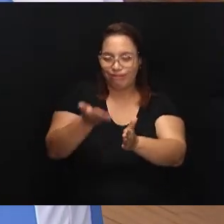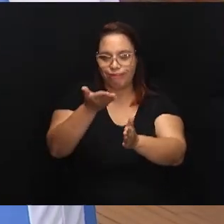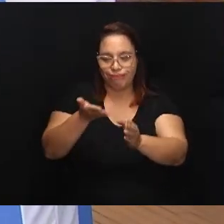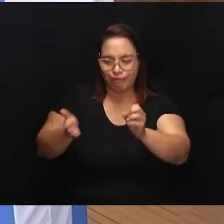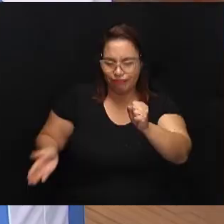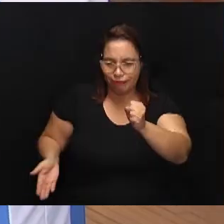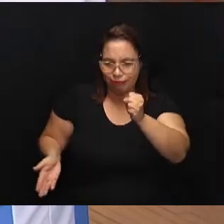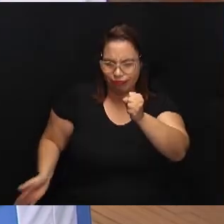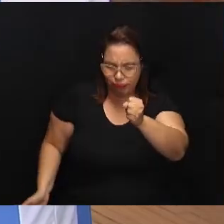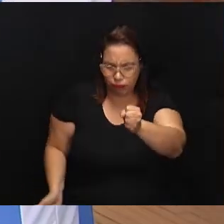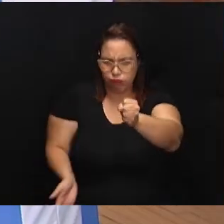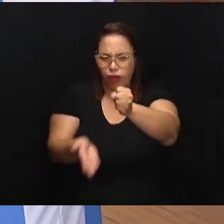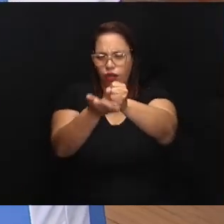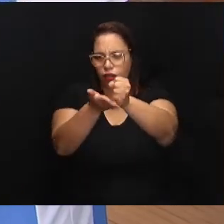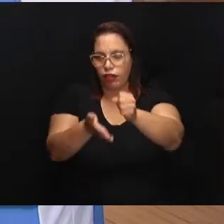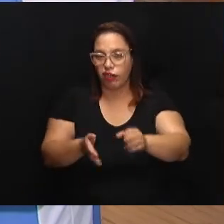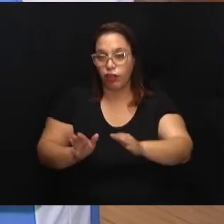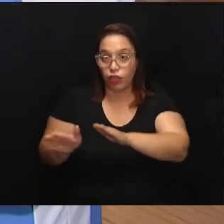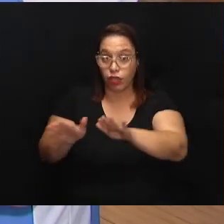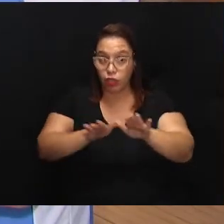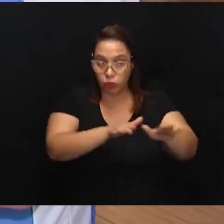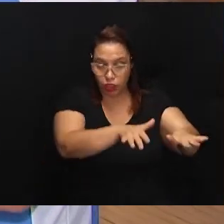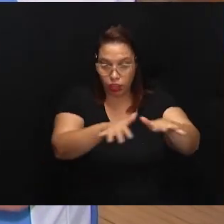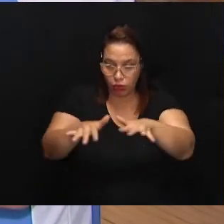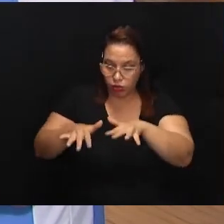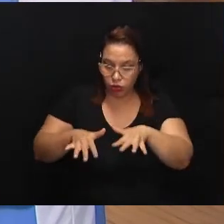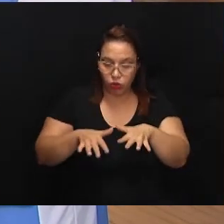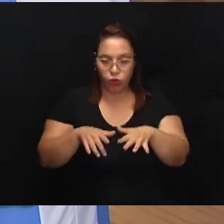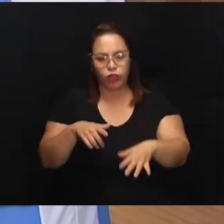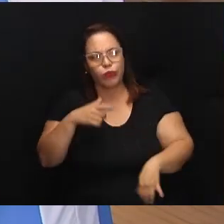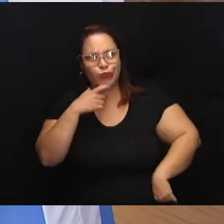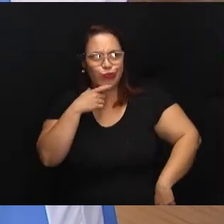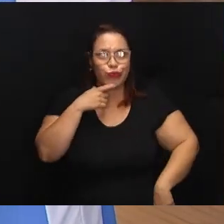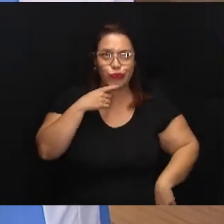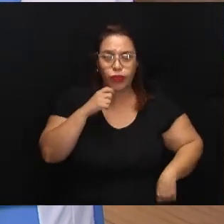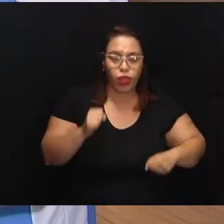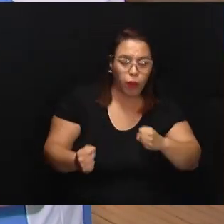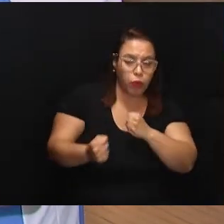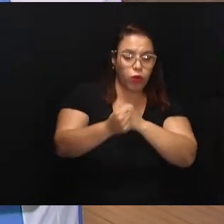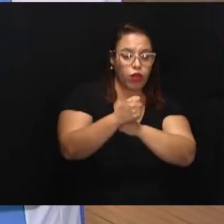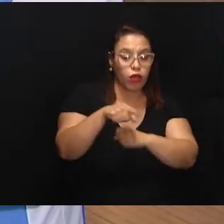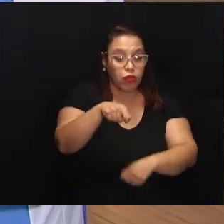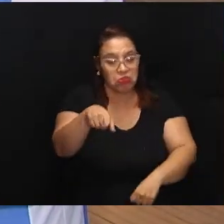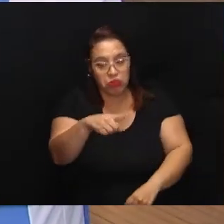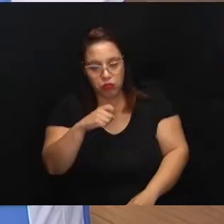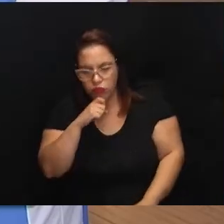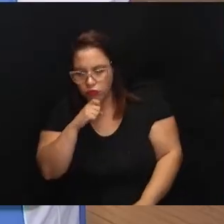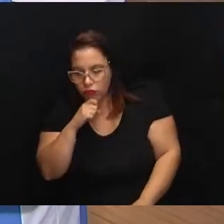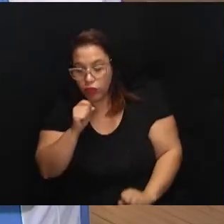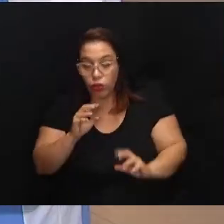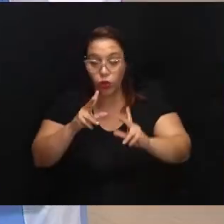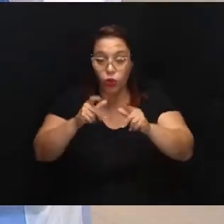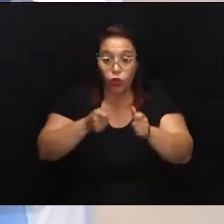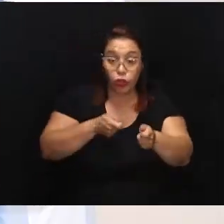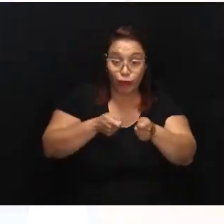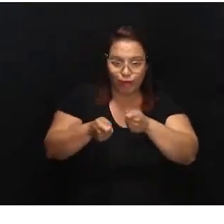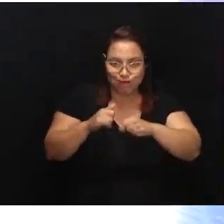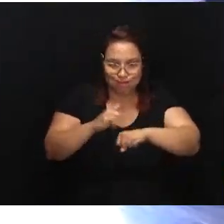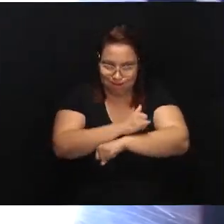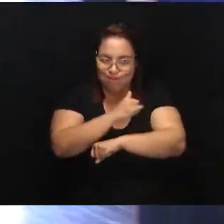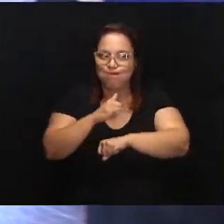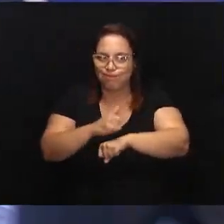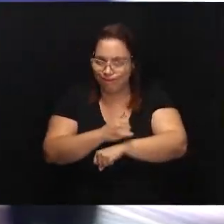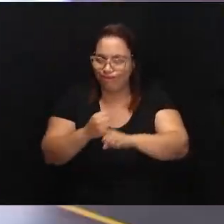faz a armação das jogadas, faz a distribuição, faz a leitura do bloqueio adversário, faz toda a estratégia,